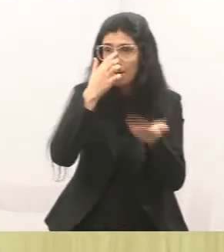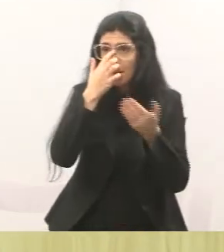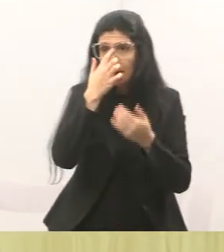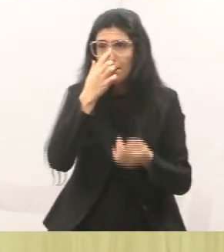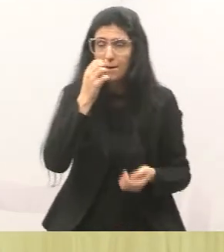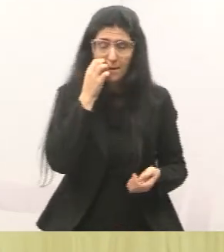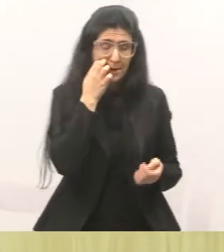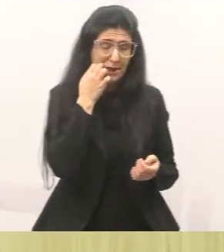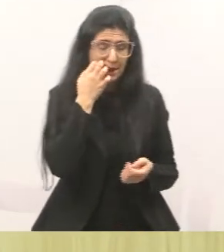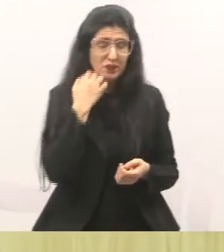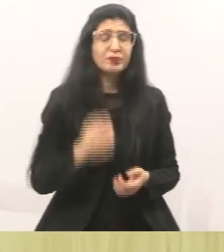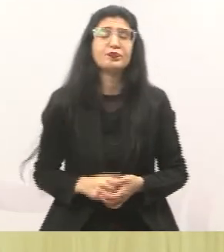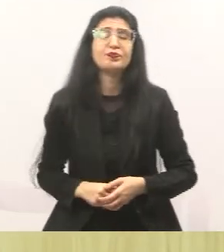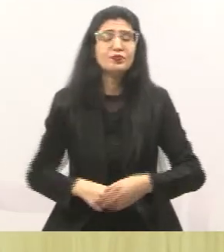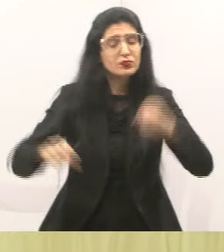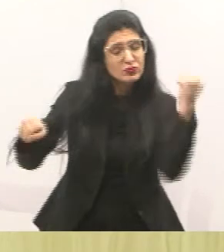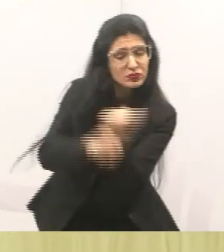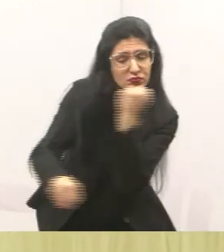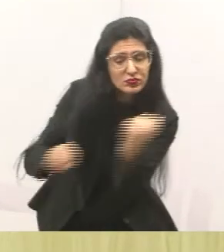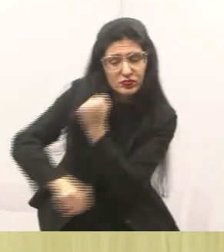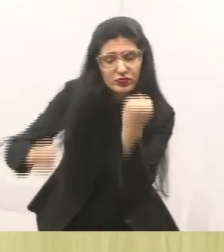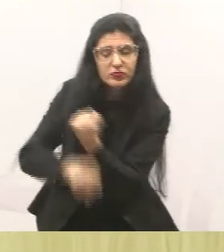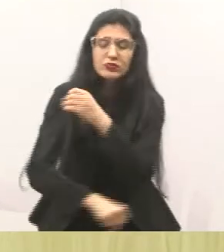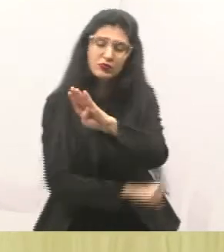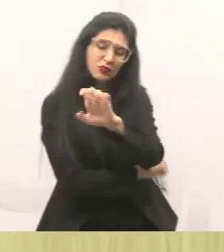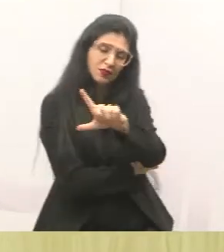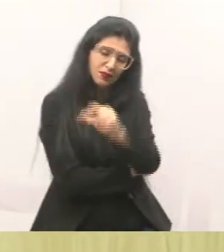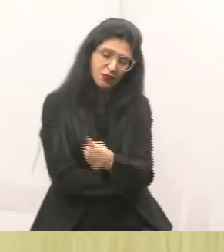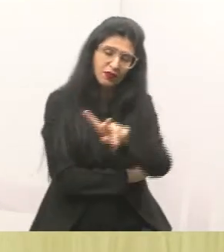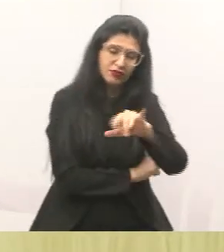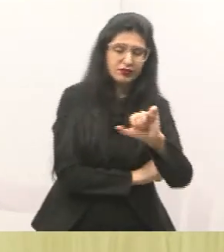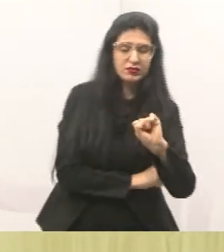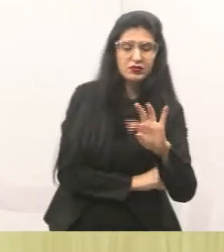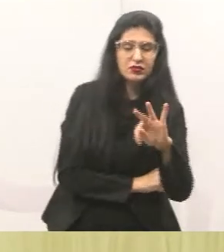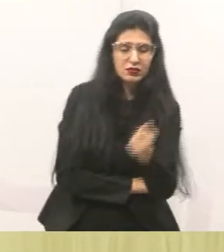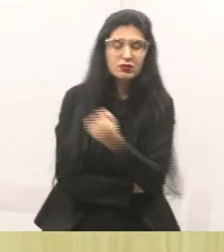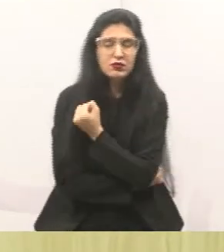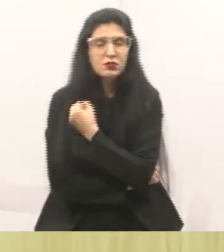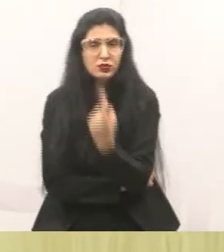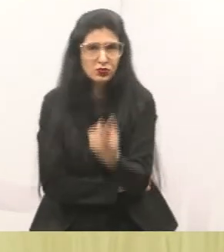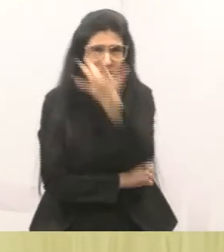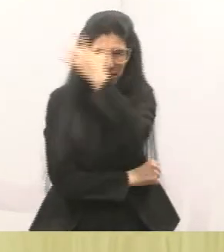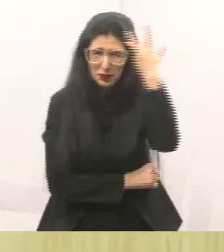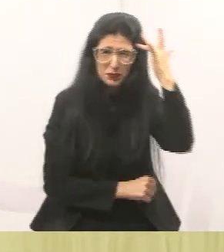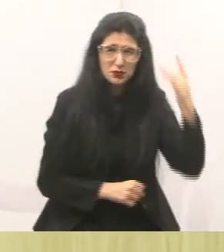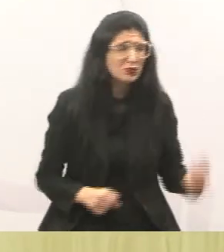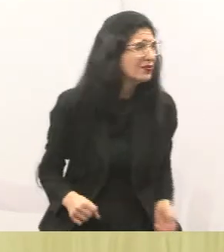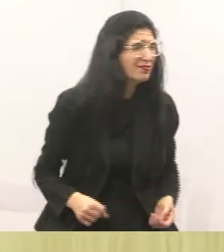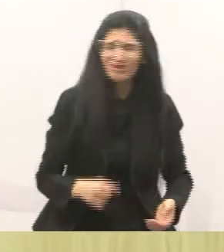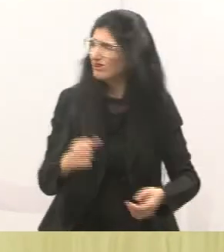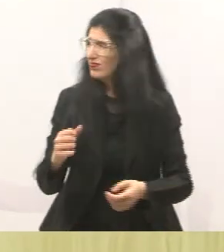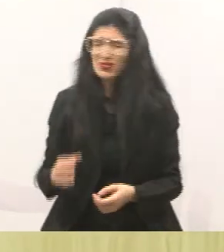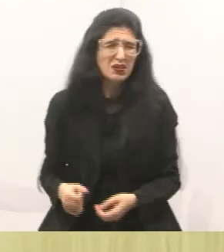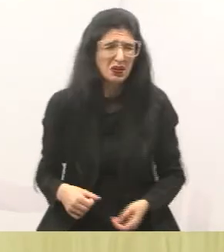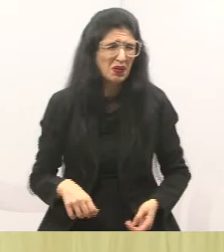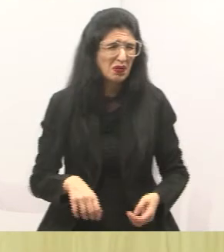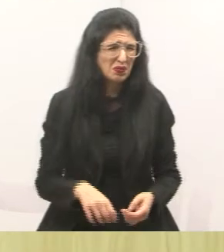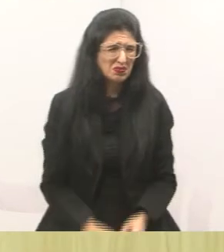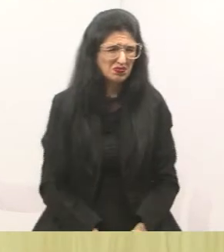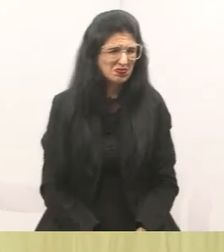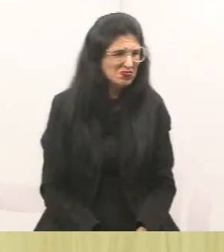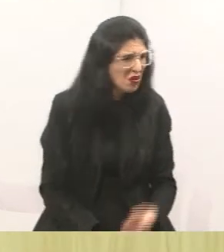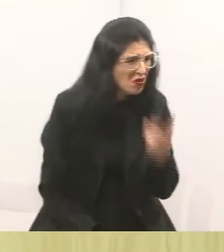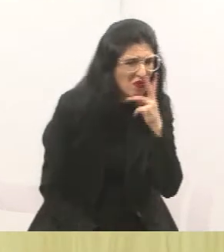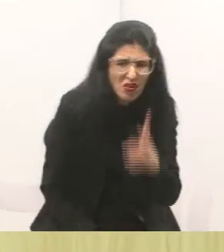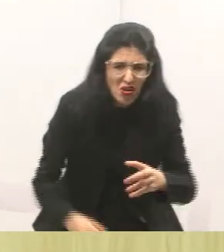conclusão das obras de pavimentação do bairro Bela Vista 1. Os munícipes não suportam mais conviver com a lama que se forma nos